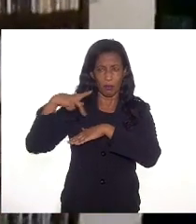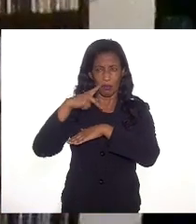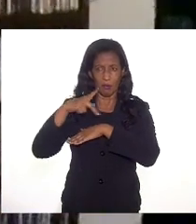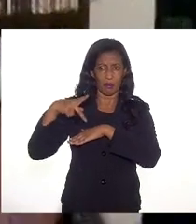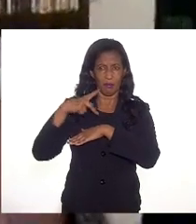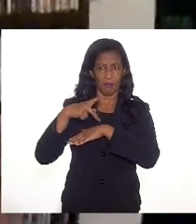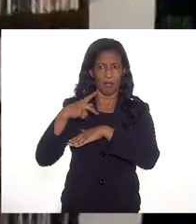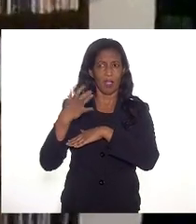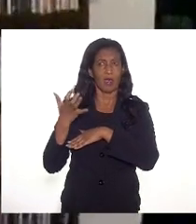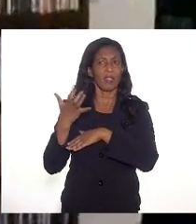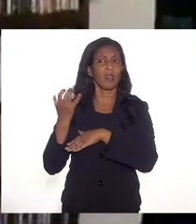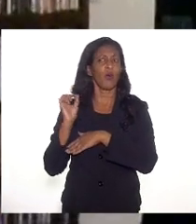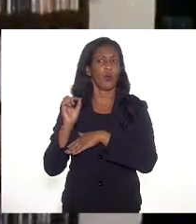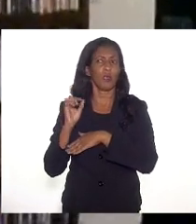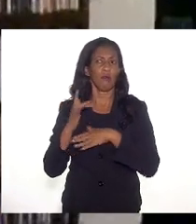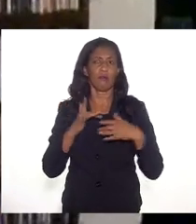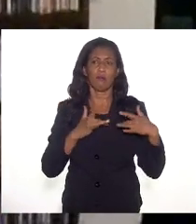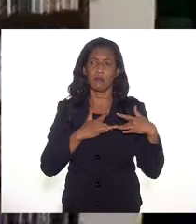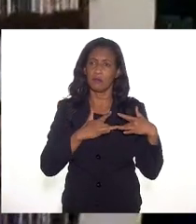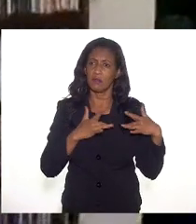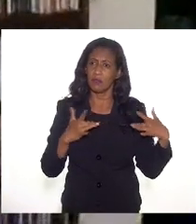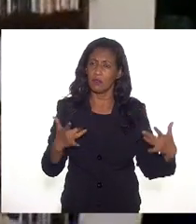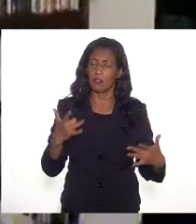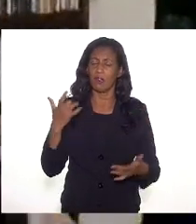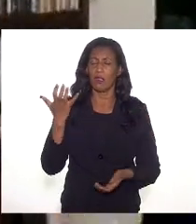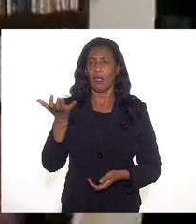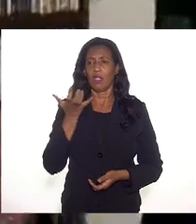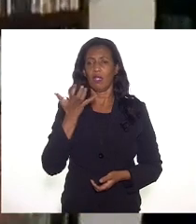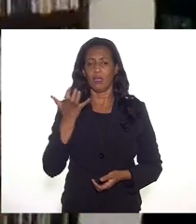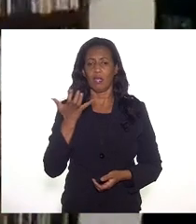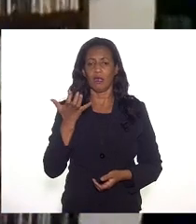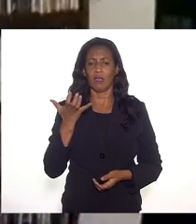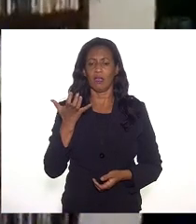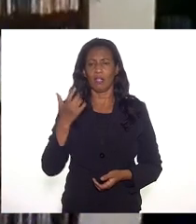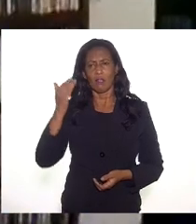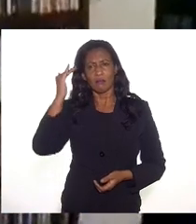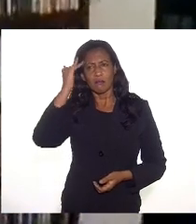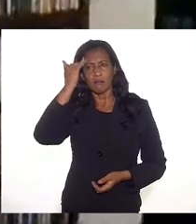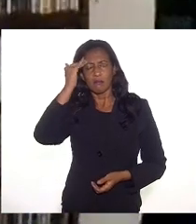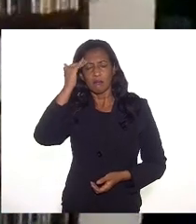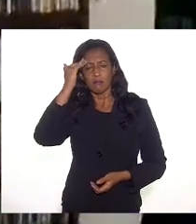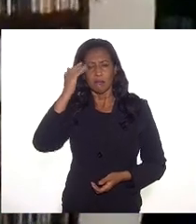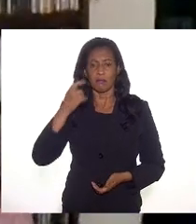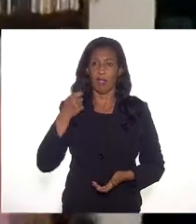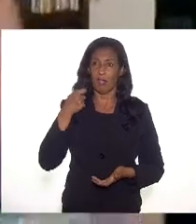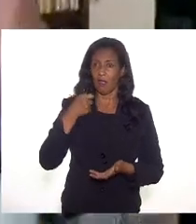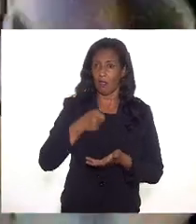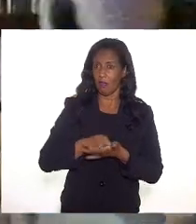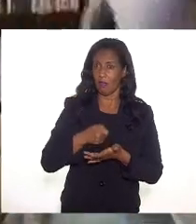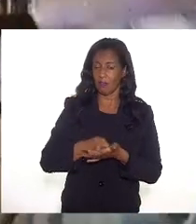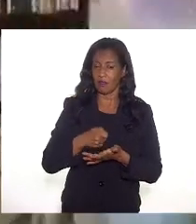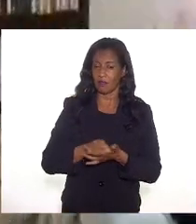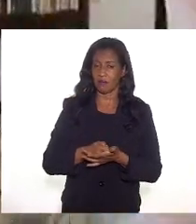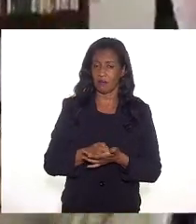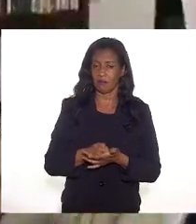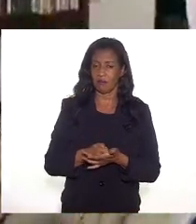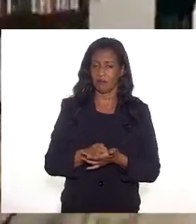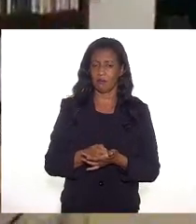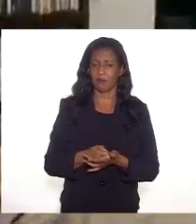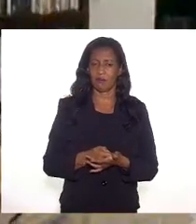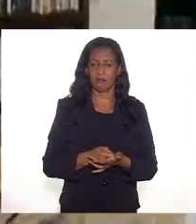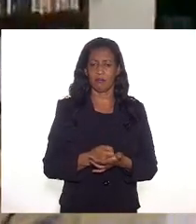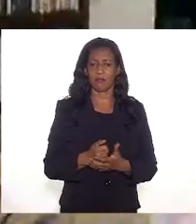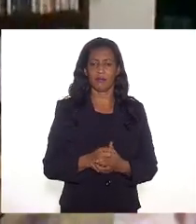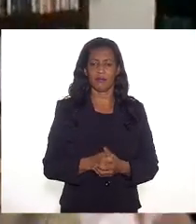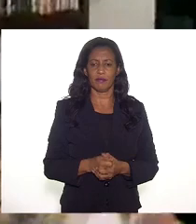sensibilidade requer discernimento requer a